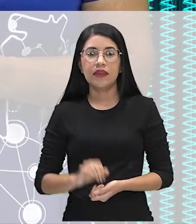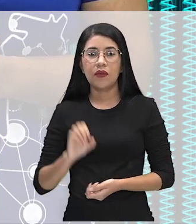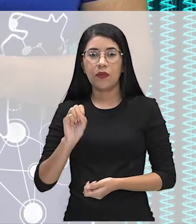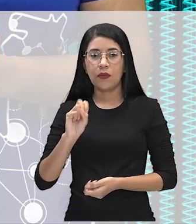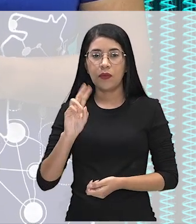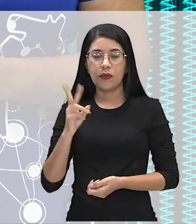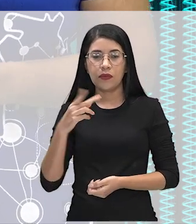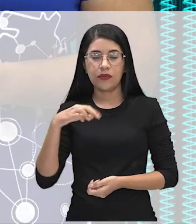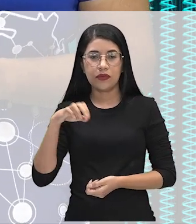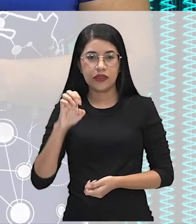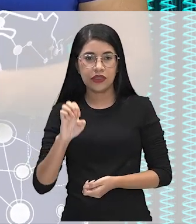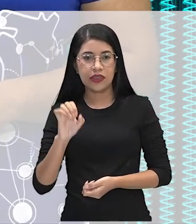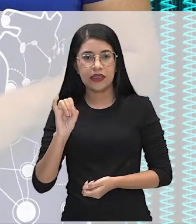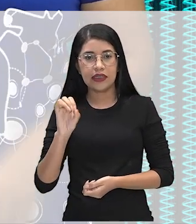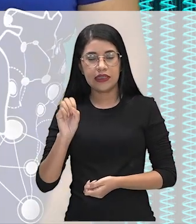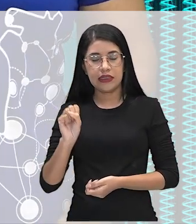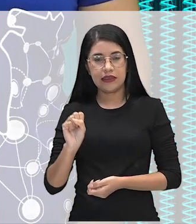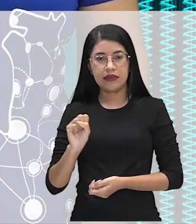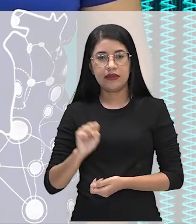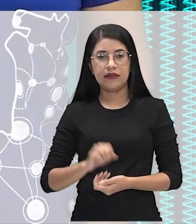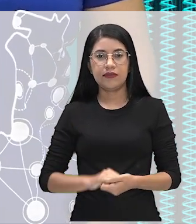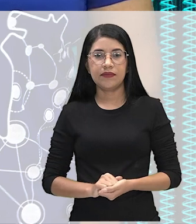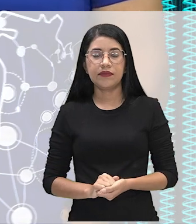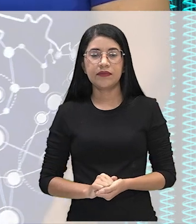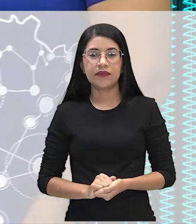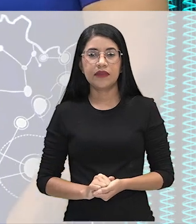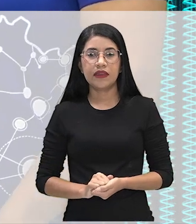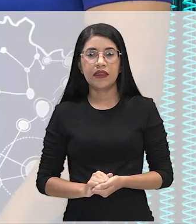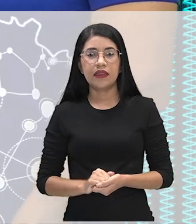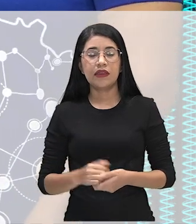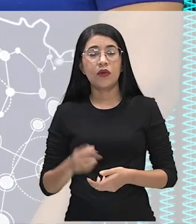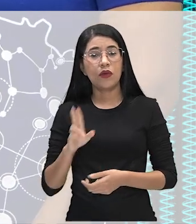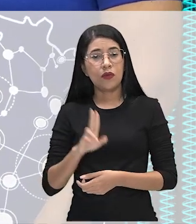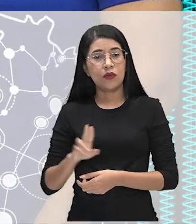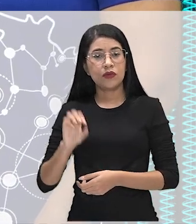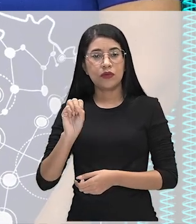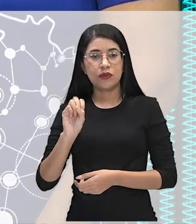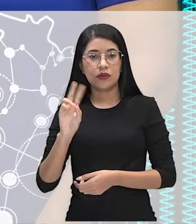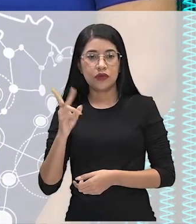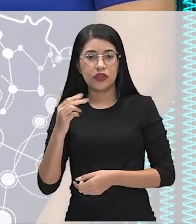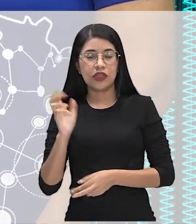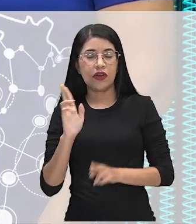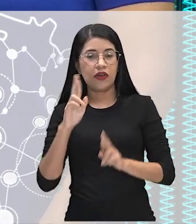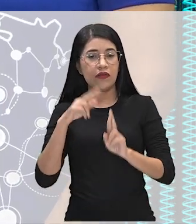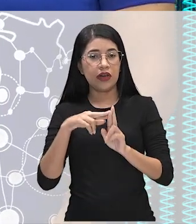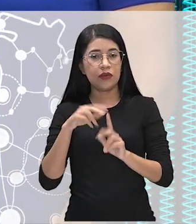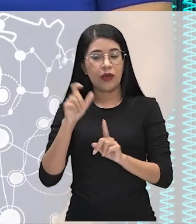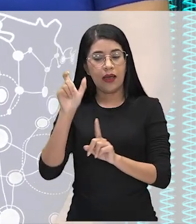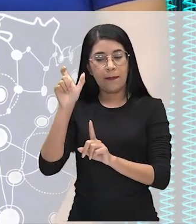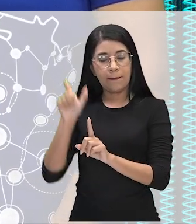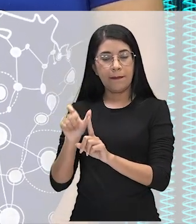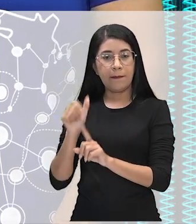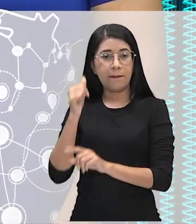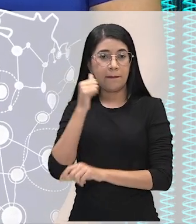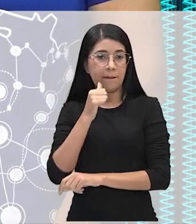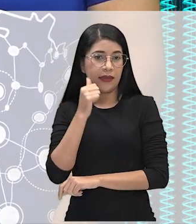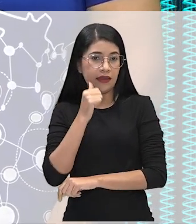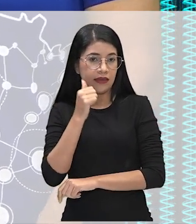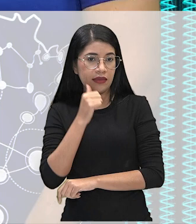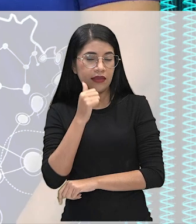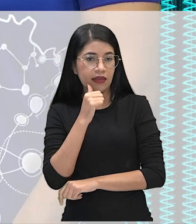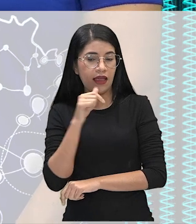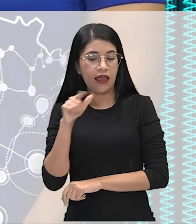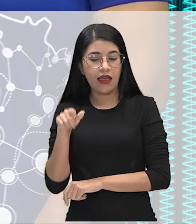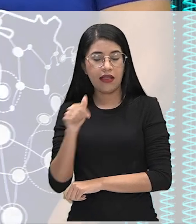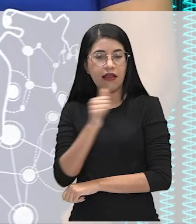a student. Ok? Eu utilizei o she porque eu estou me referindo a ela, tá bom? Então, ela é